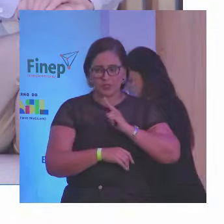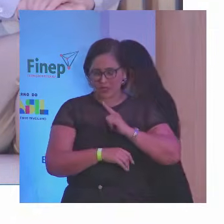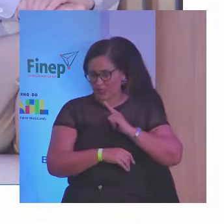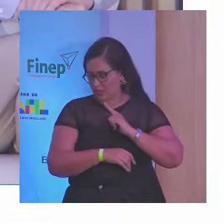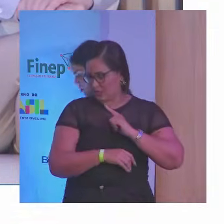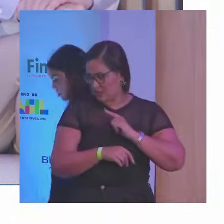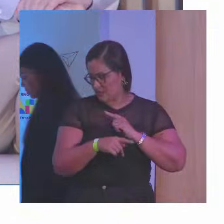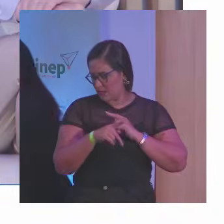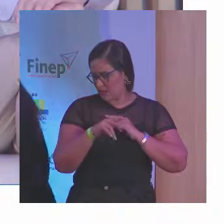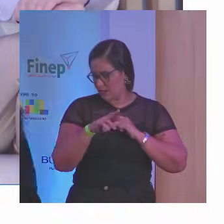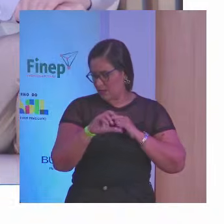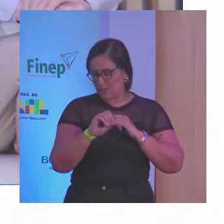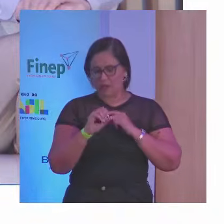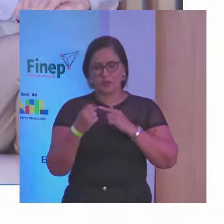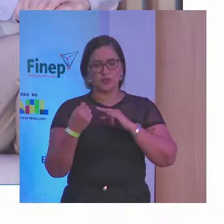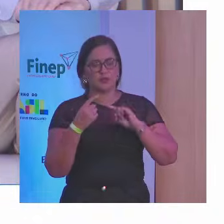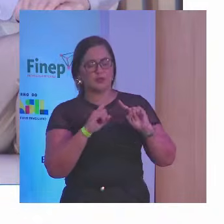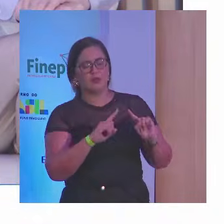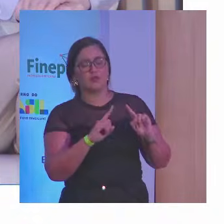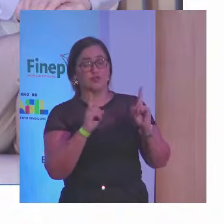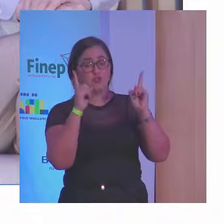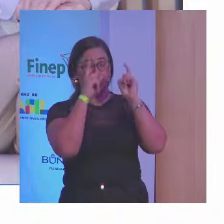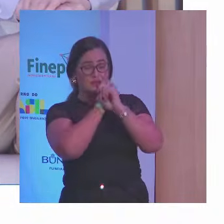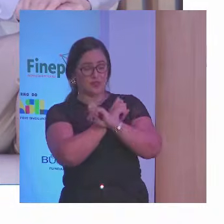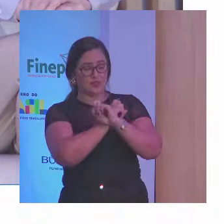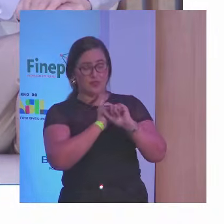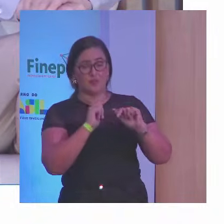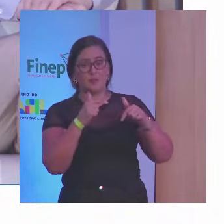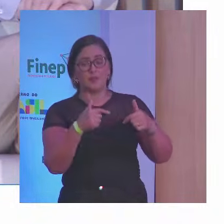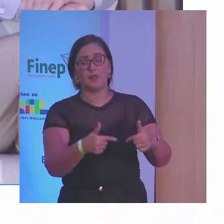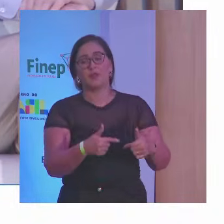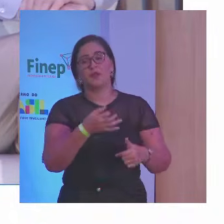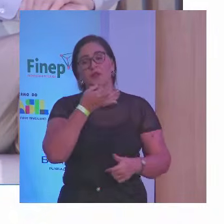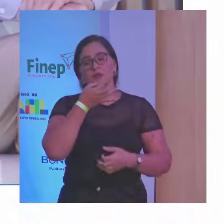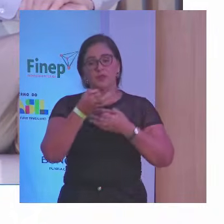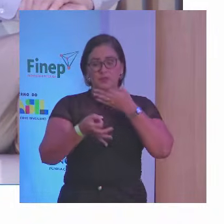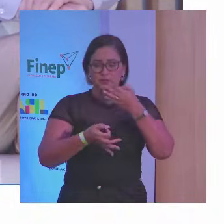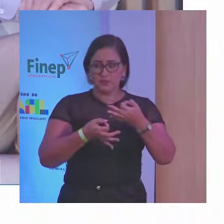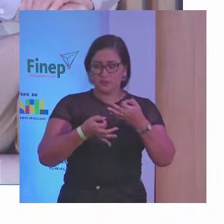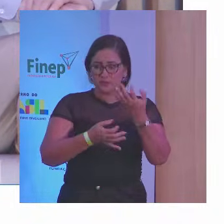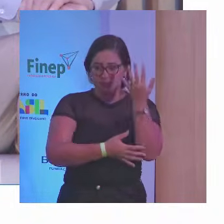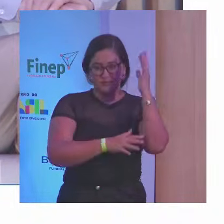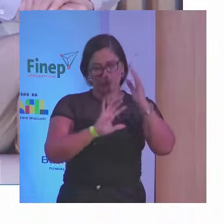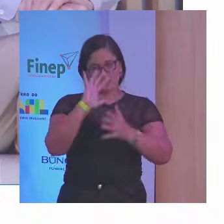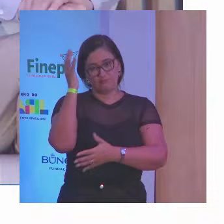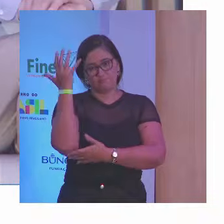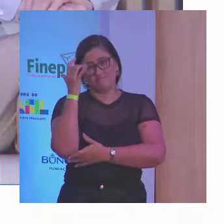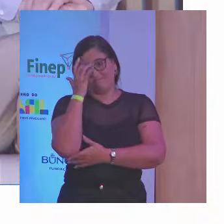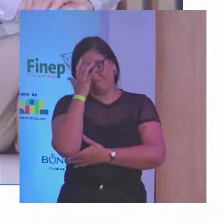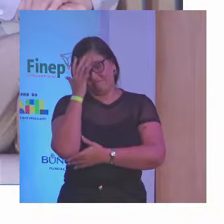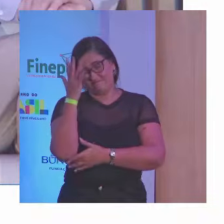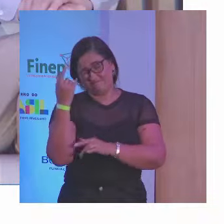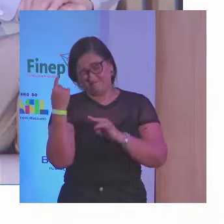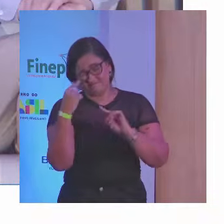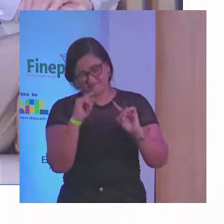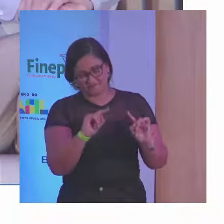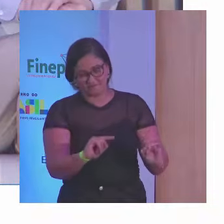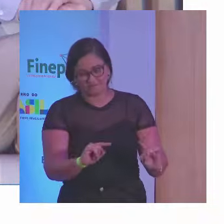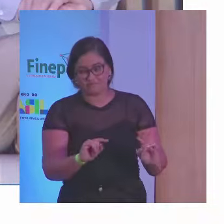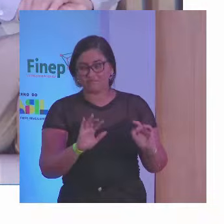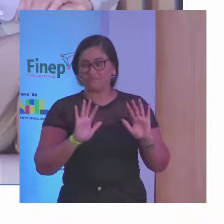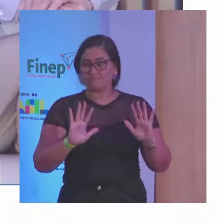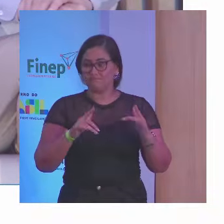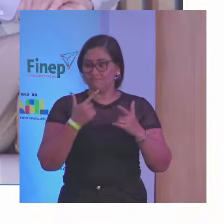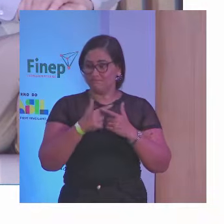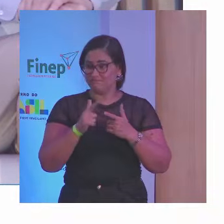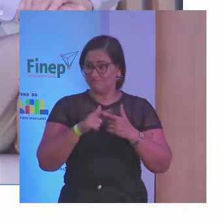e contras, né, é difícil o posicionamento. Do ponto de vista ambiental, é fácil ser contra, né, mas até a